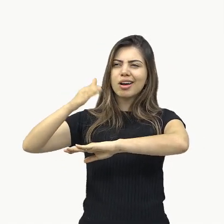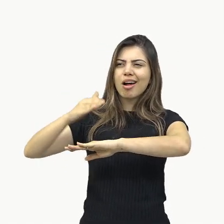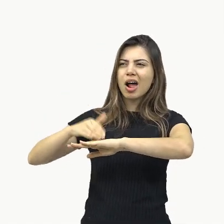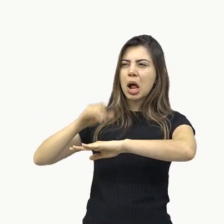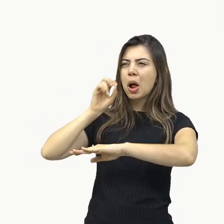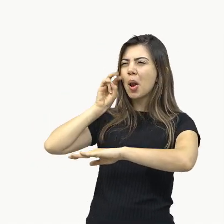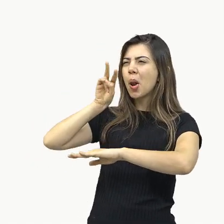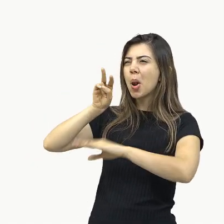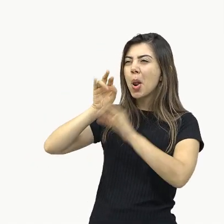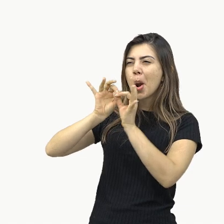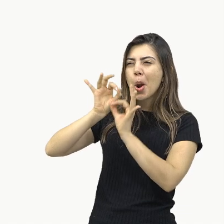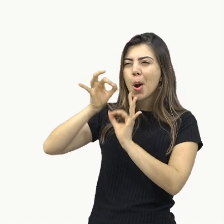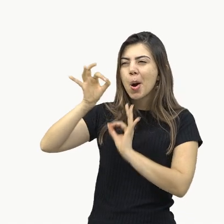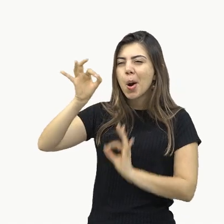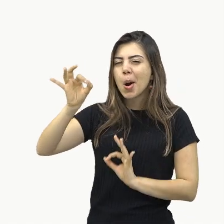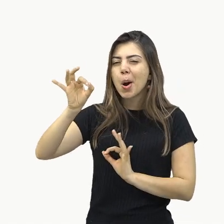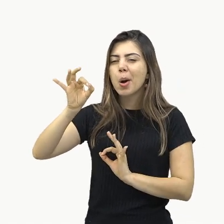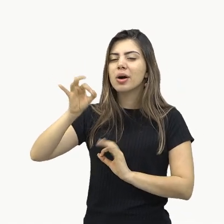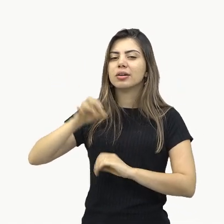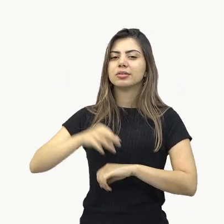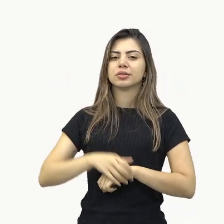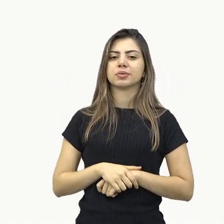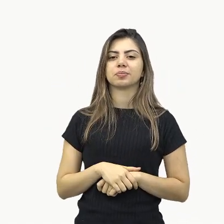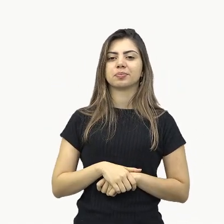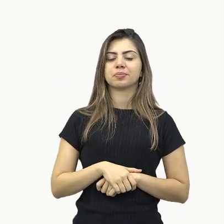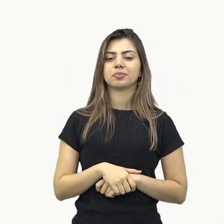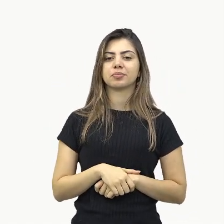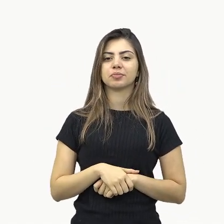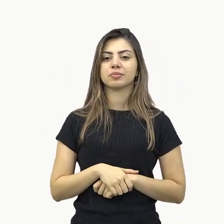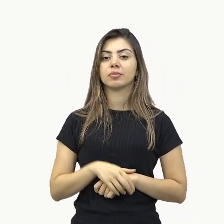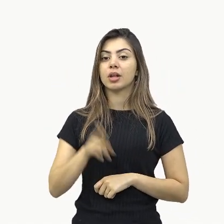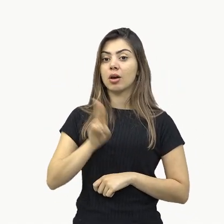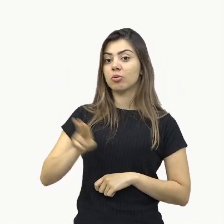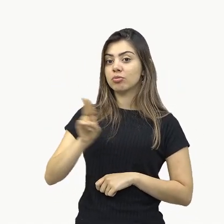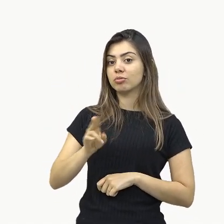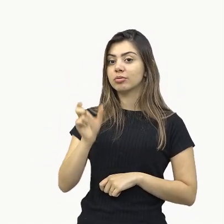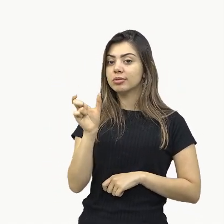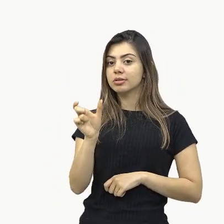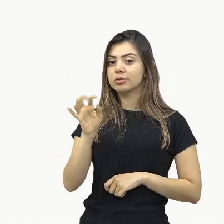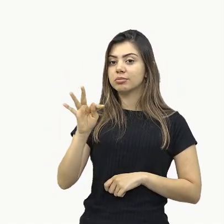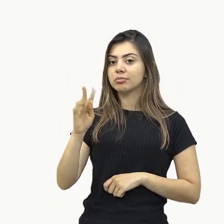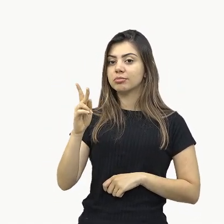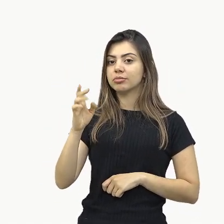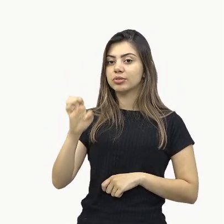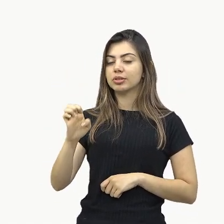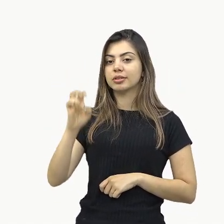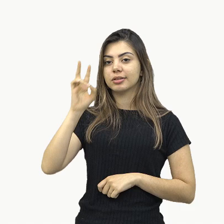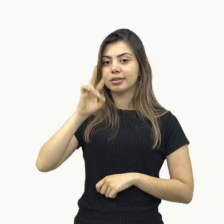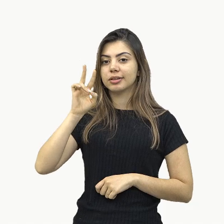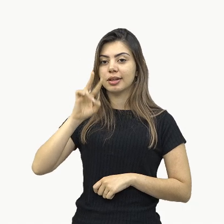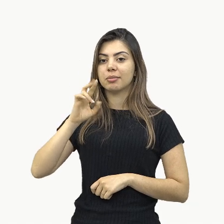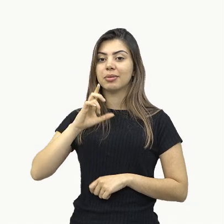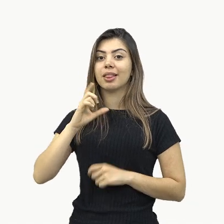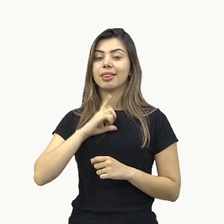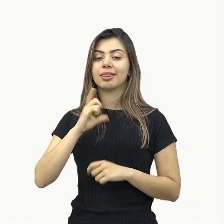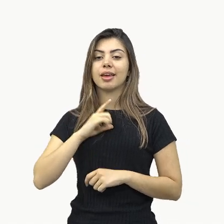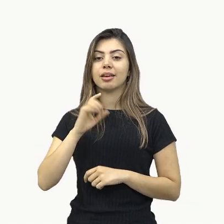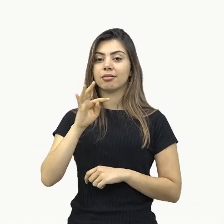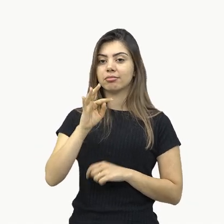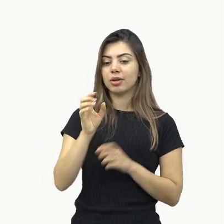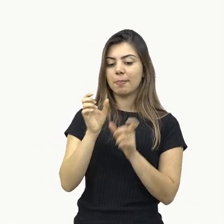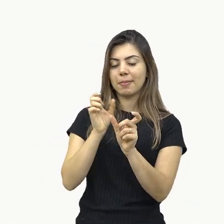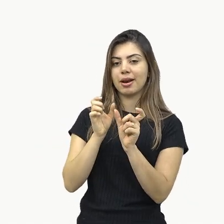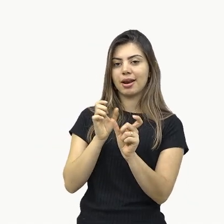A distância. It's the, tá? Não é che, é the, som de D aqui, tá, gente? TH no início tem som de D.